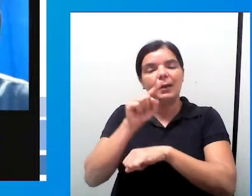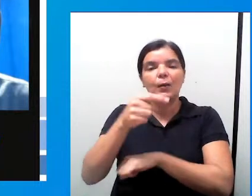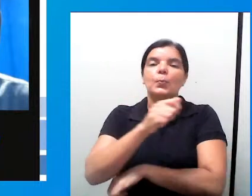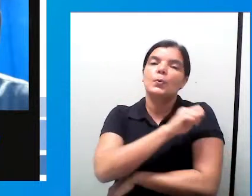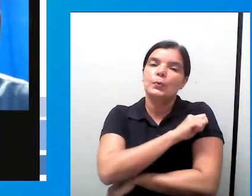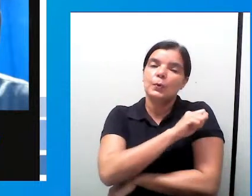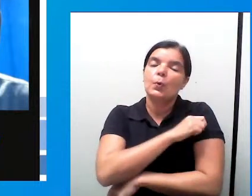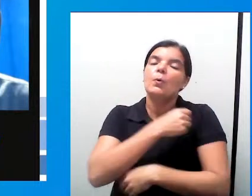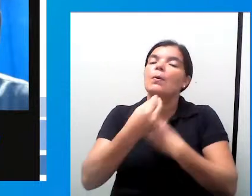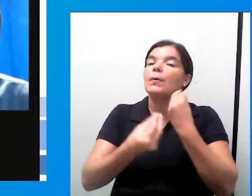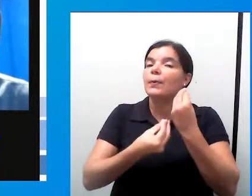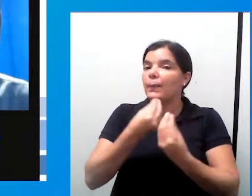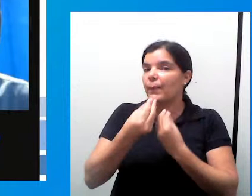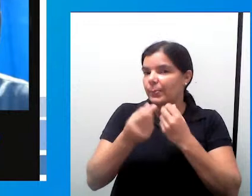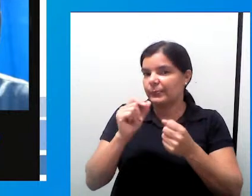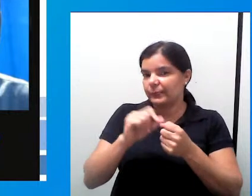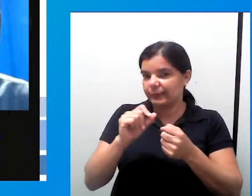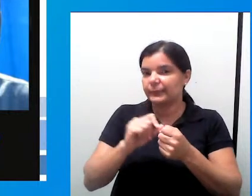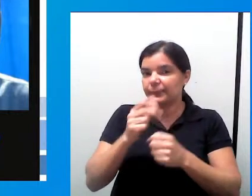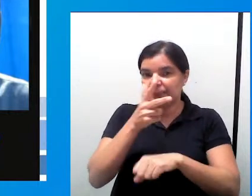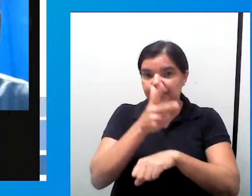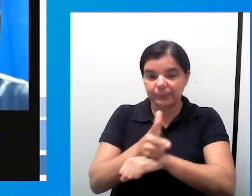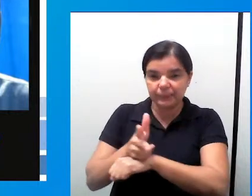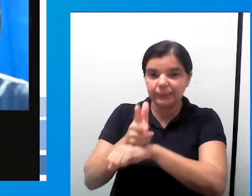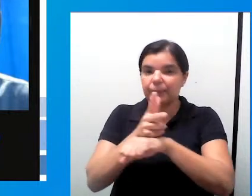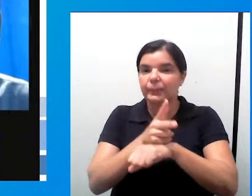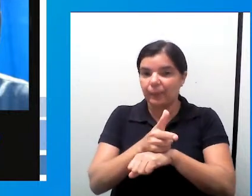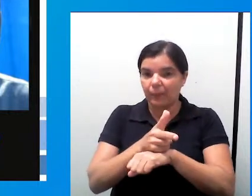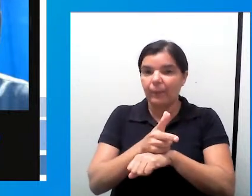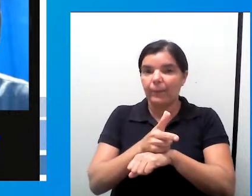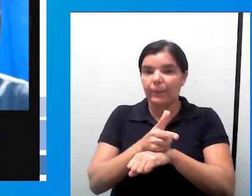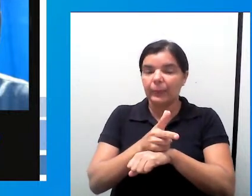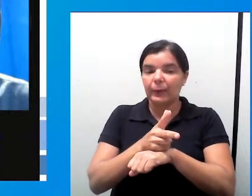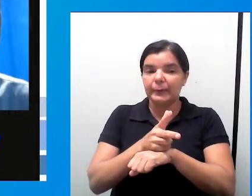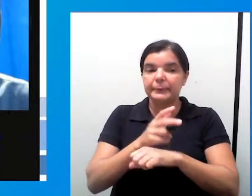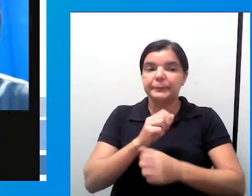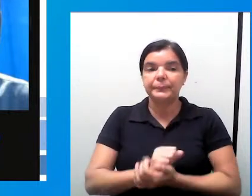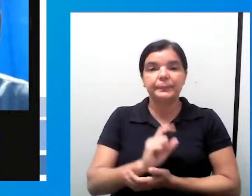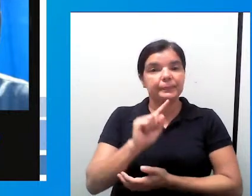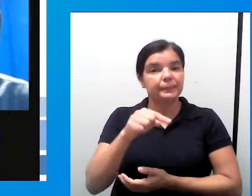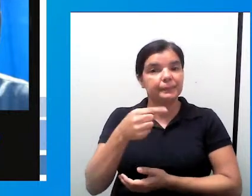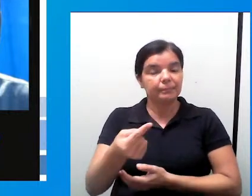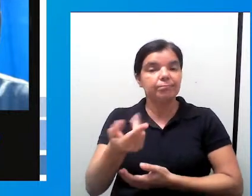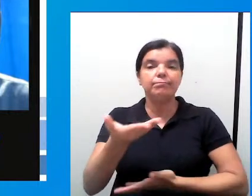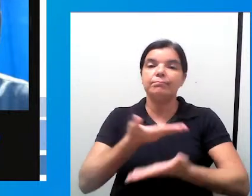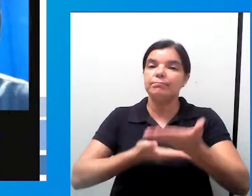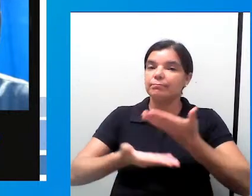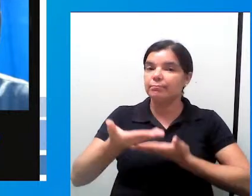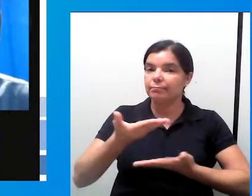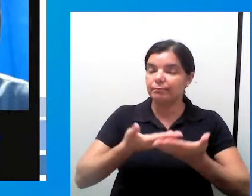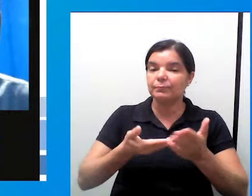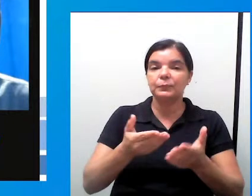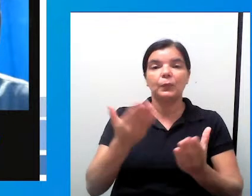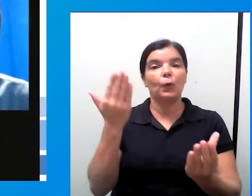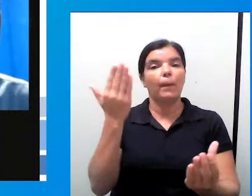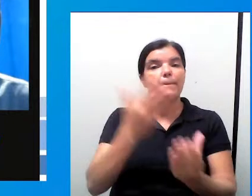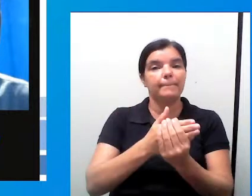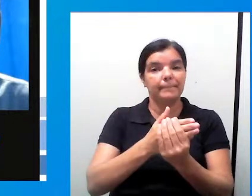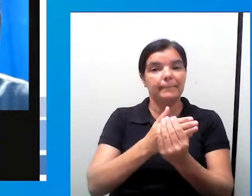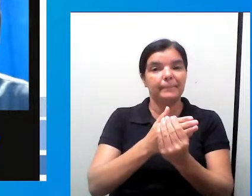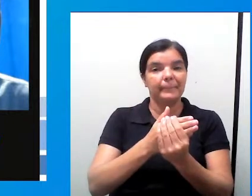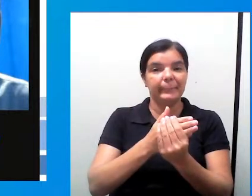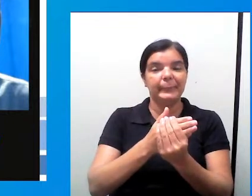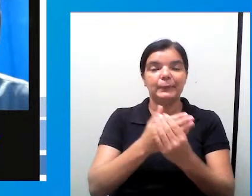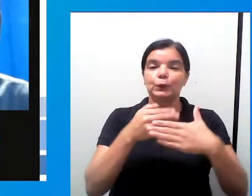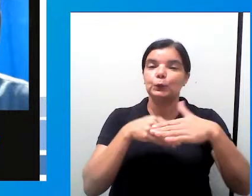como é que foi que eles fizeram esses vídeos, produziram, né, em nome de toda a turma, e depois eles compartilharam uma pasta com todos os vídeos,